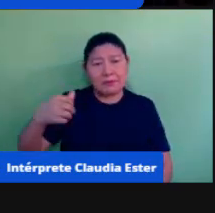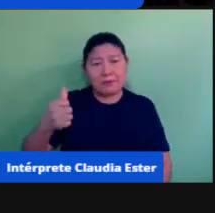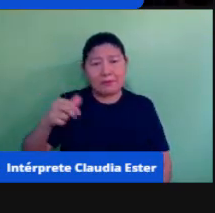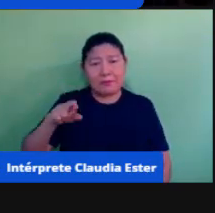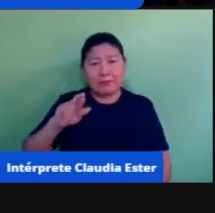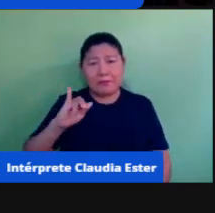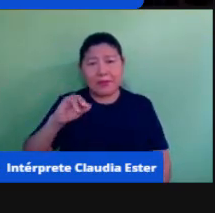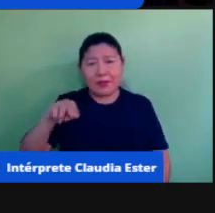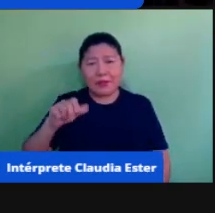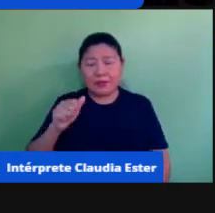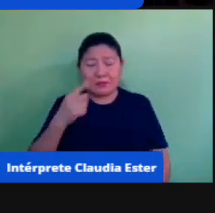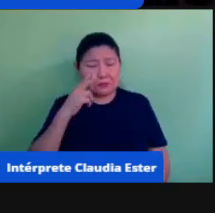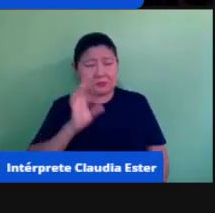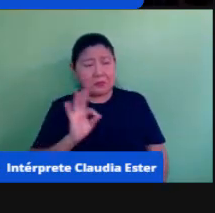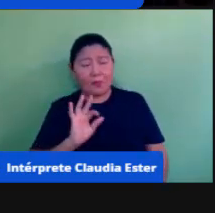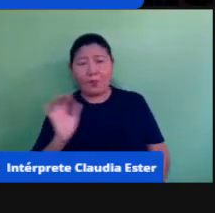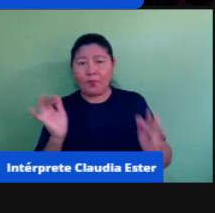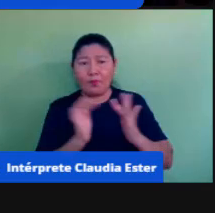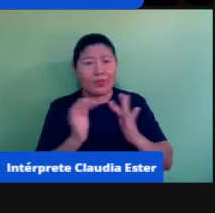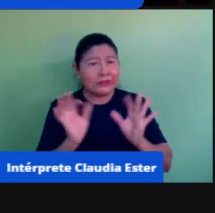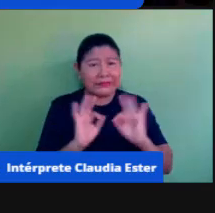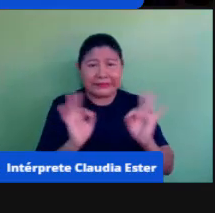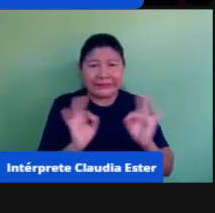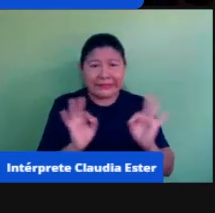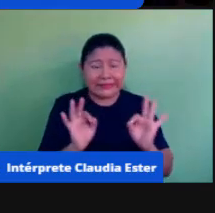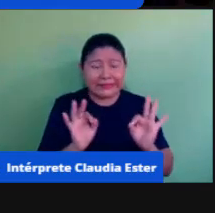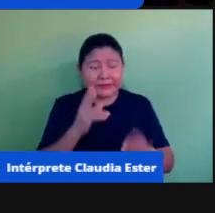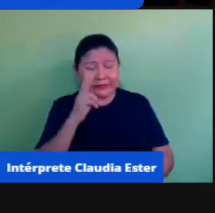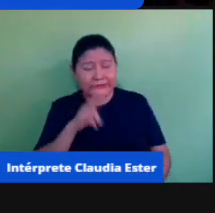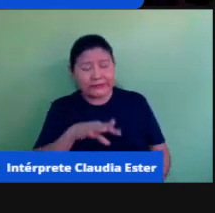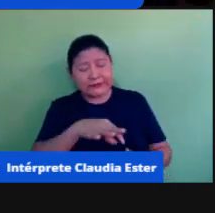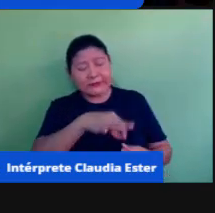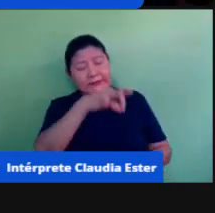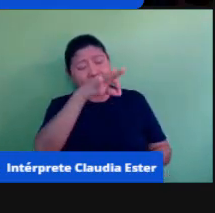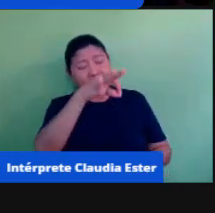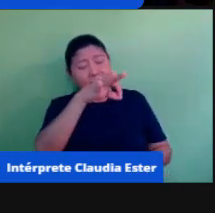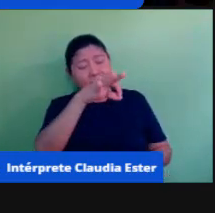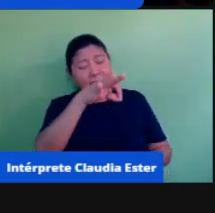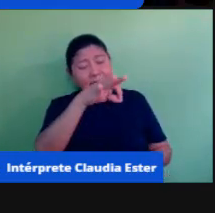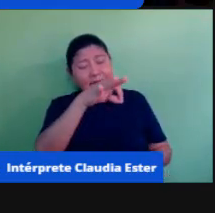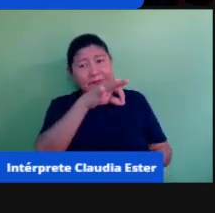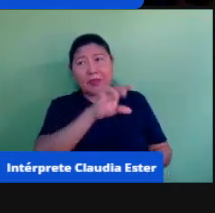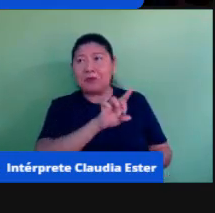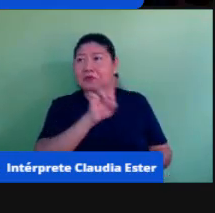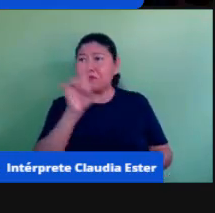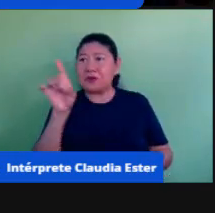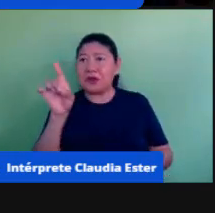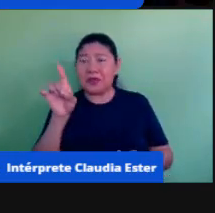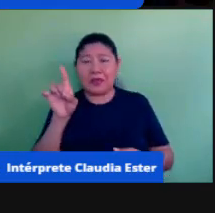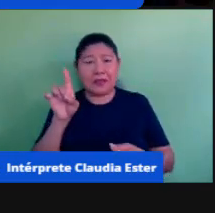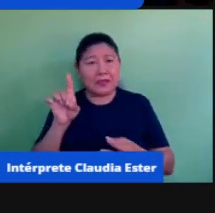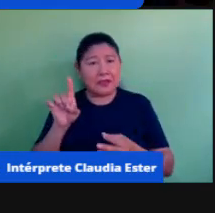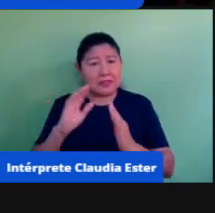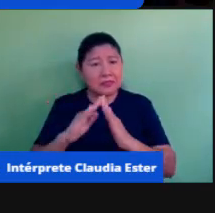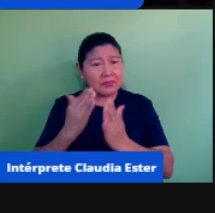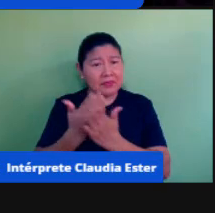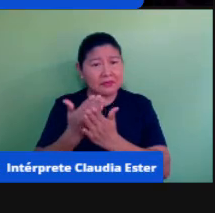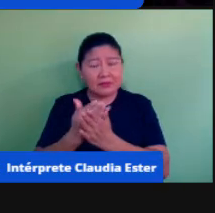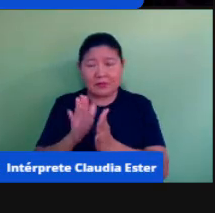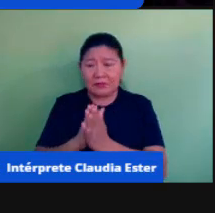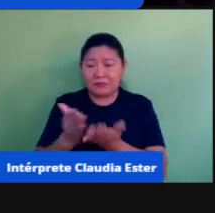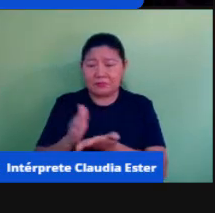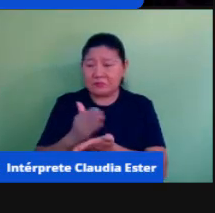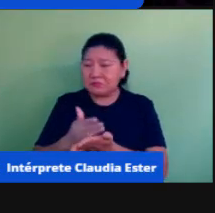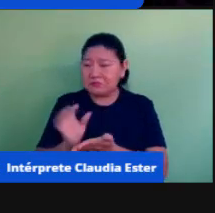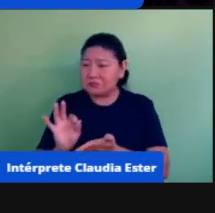sua planilha de retiradas e devoluções de apostila na escola, não retirou, não devolveu, então o que